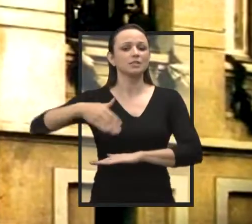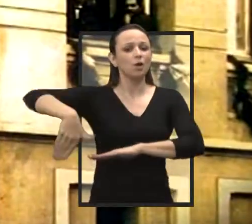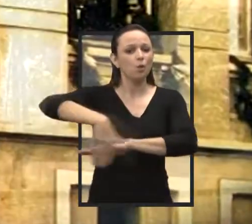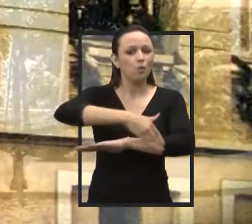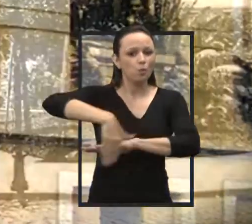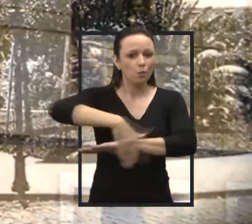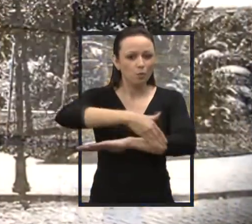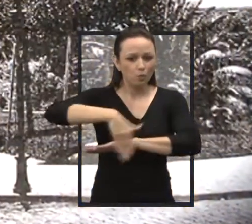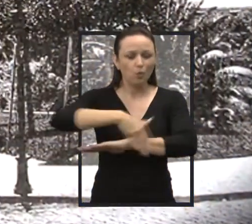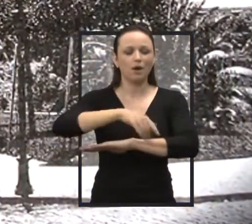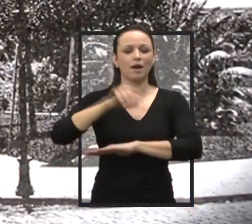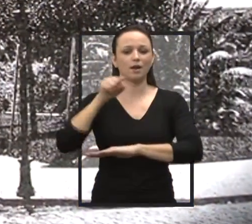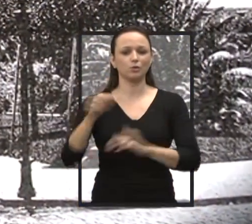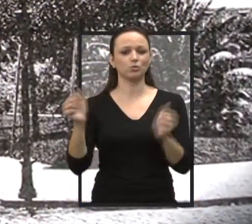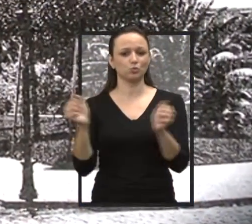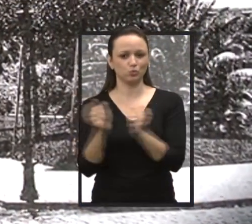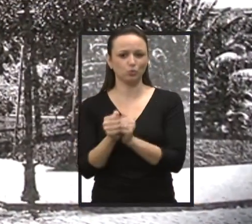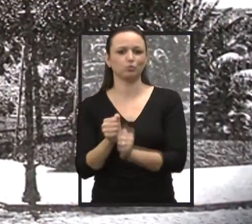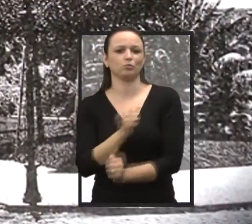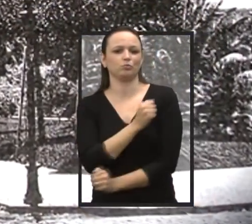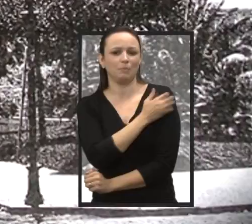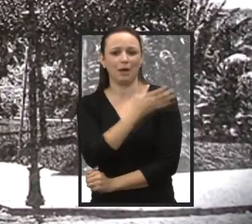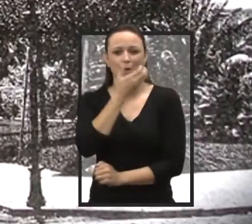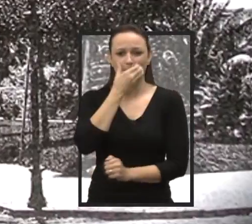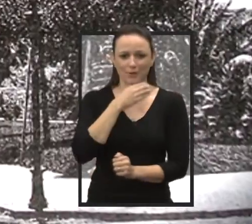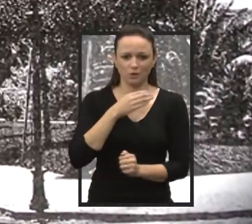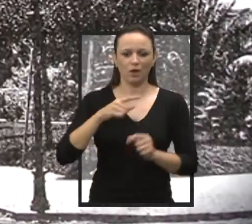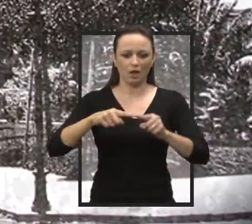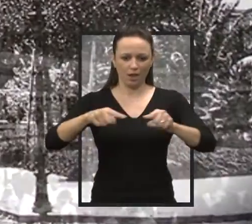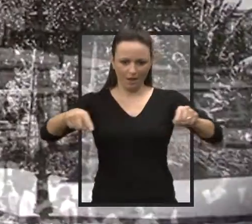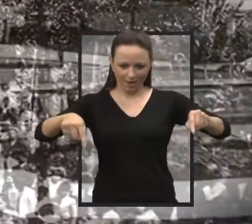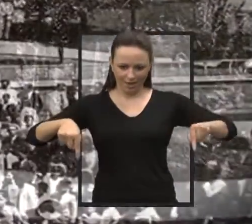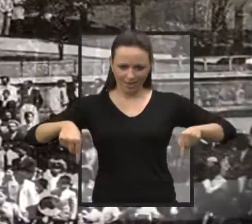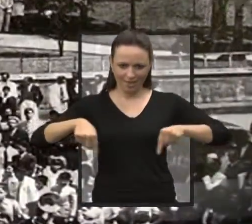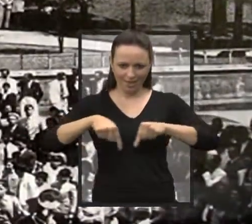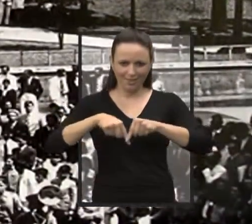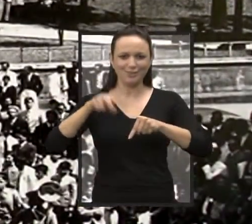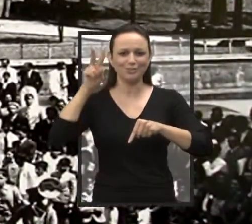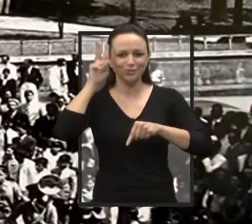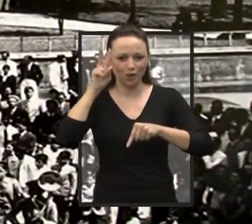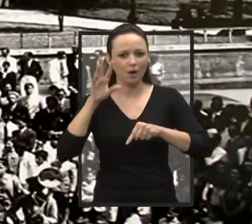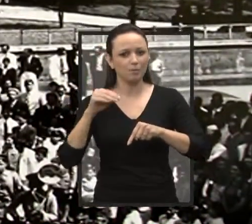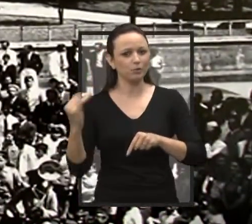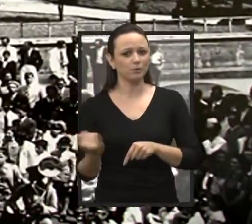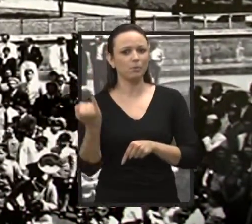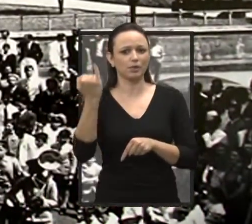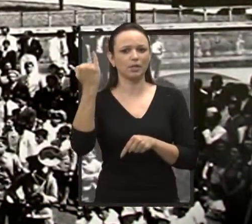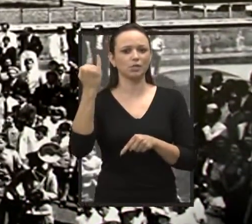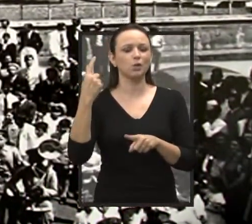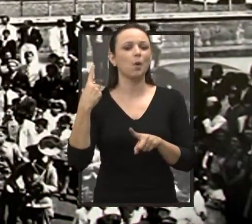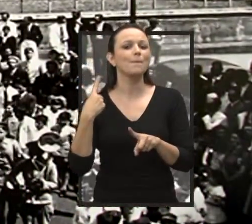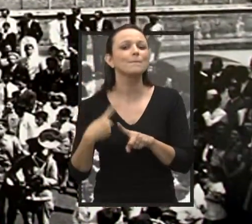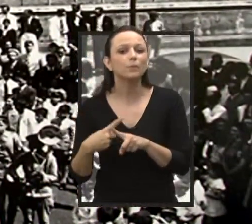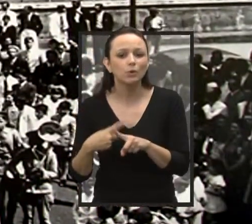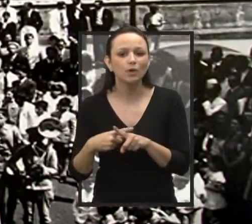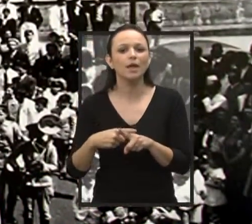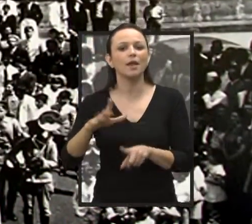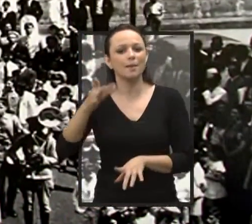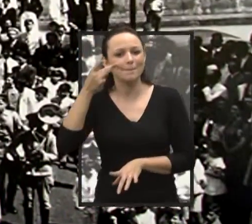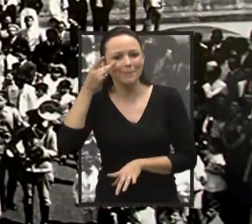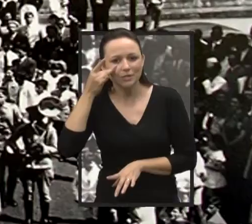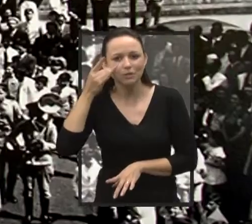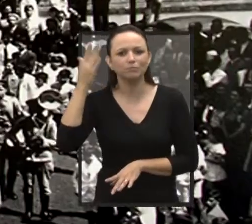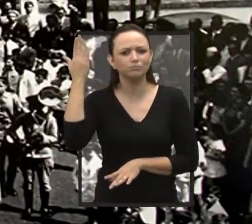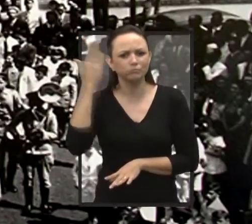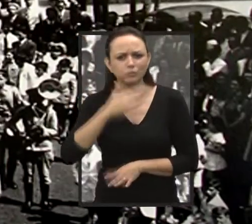rua, juntamente com a Major, todo esse quadrilátero histórico é de grande importância porque ele